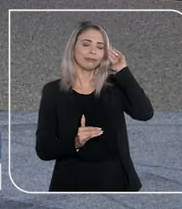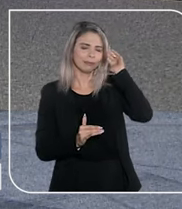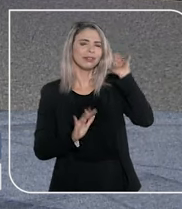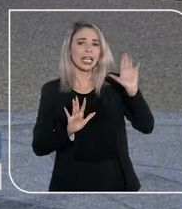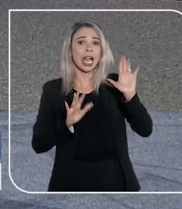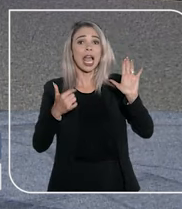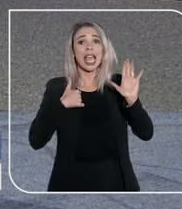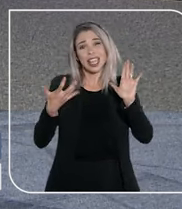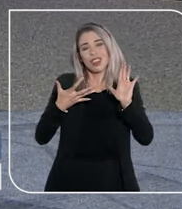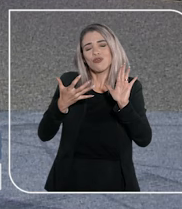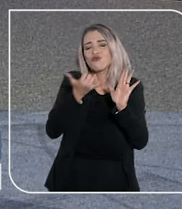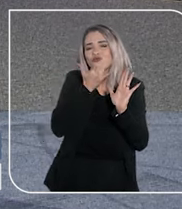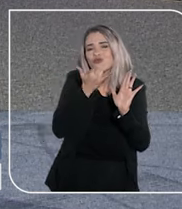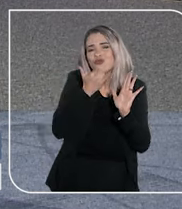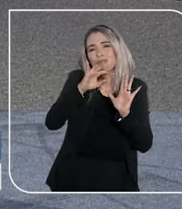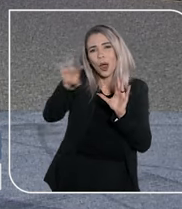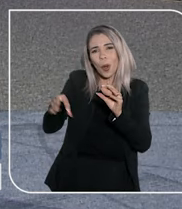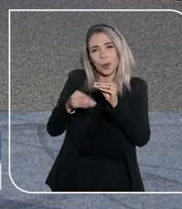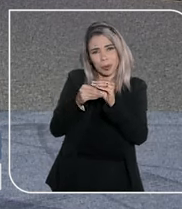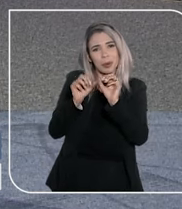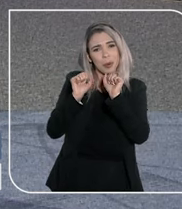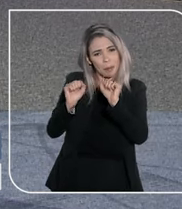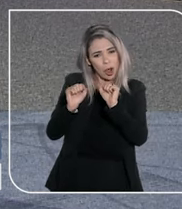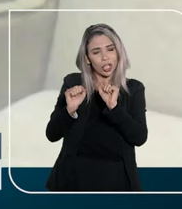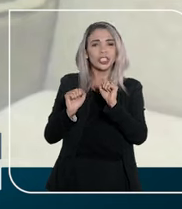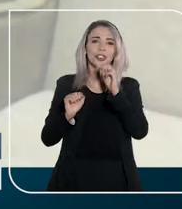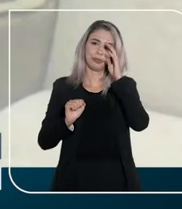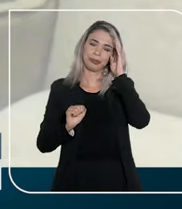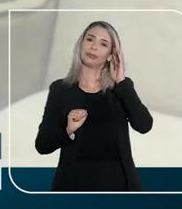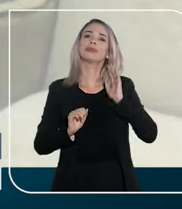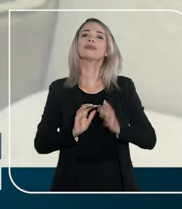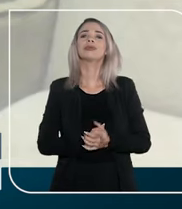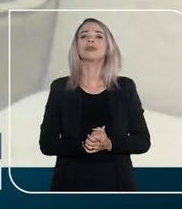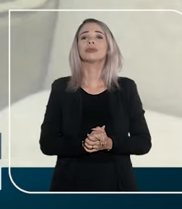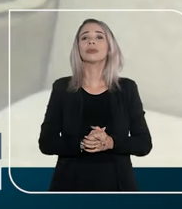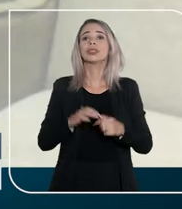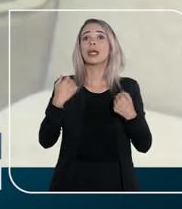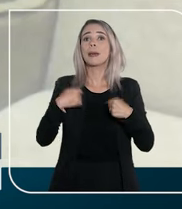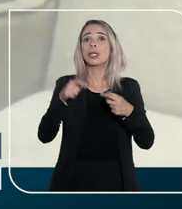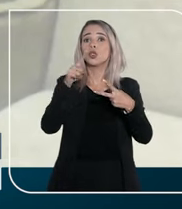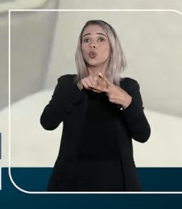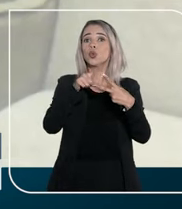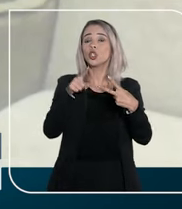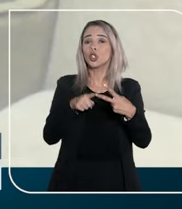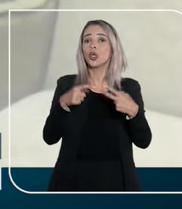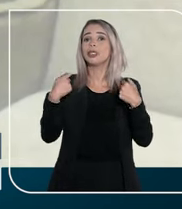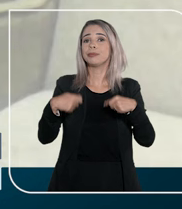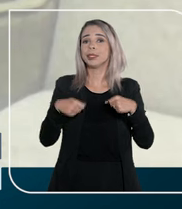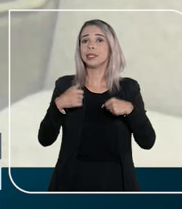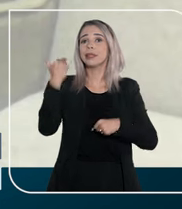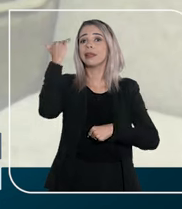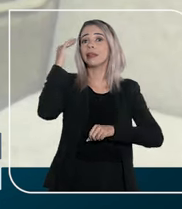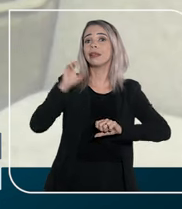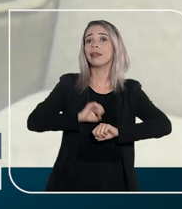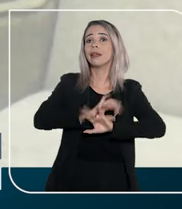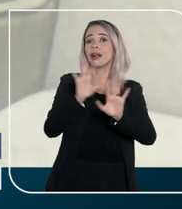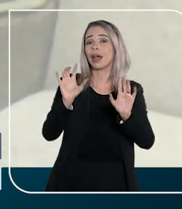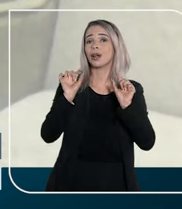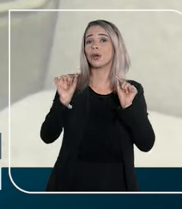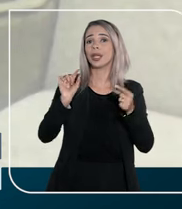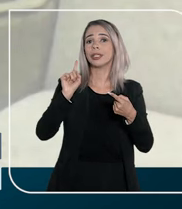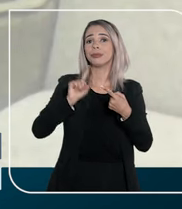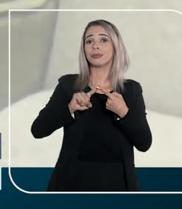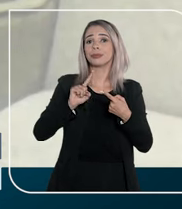eu gostaria de contribuir também em relação a essa Por discussão, favor. dizer assim que duas coisas devem ser colocadas nos seus devidos lugares. Em primeiro lugar,